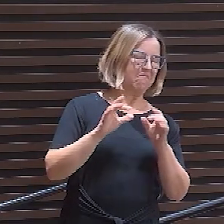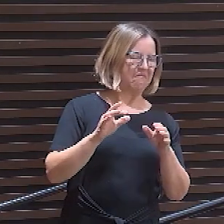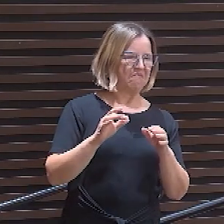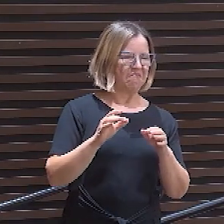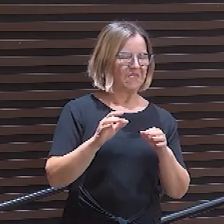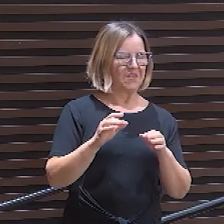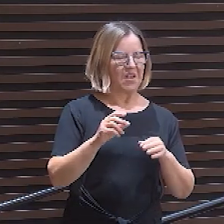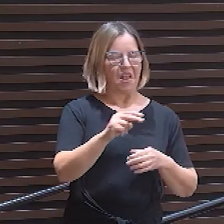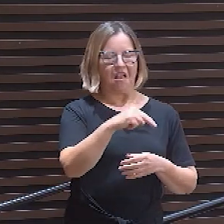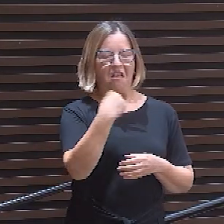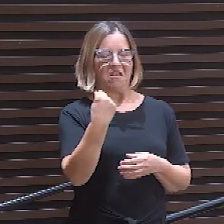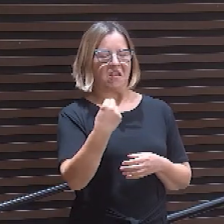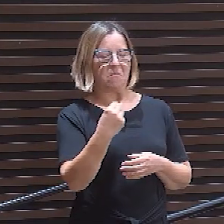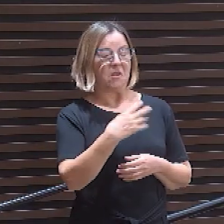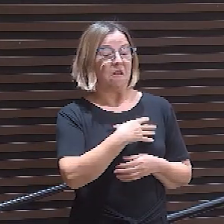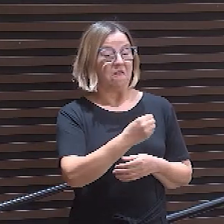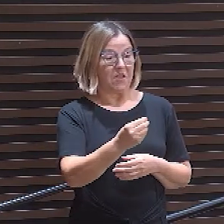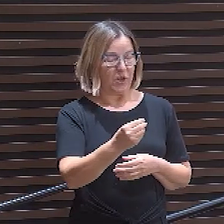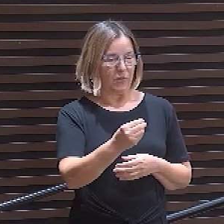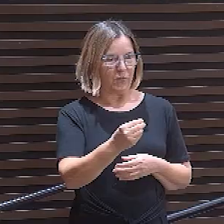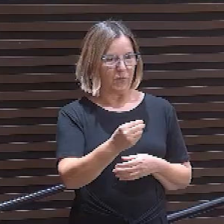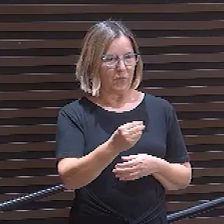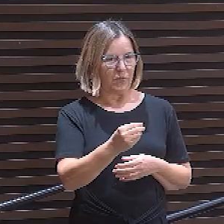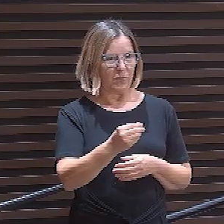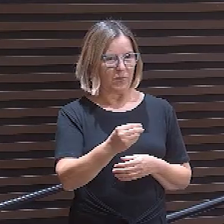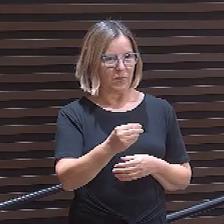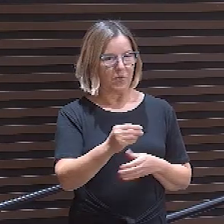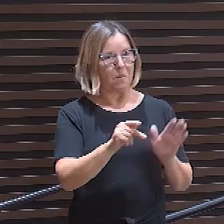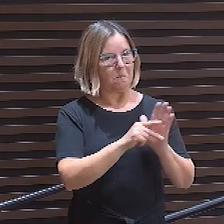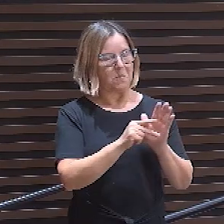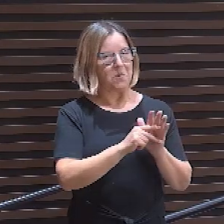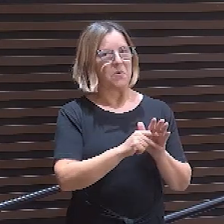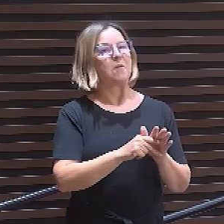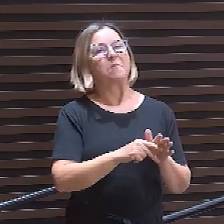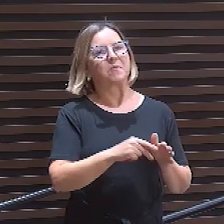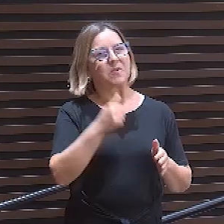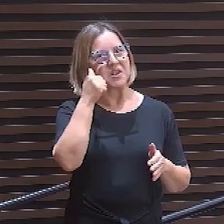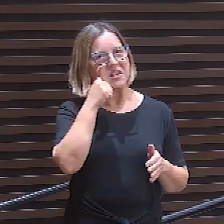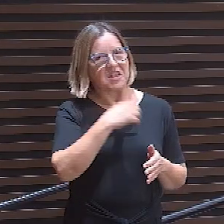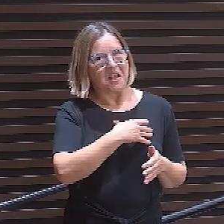filho da filha de Faraó,